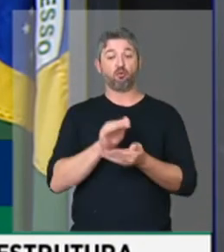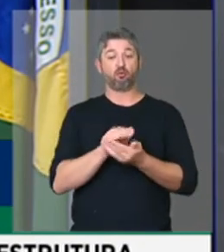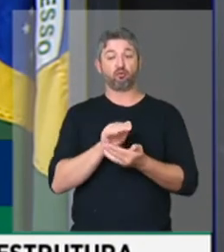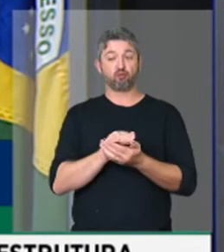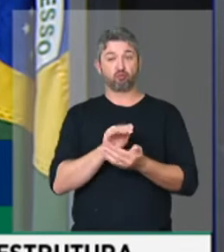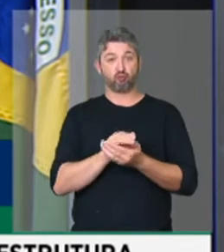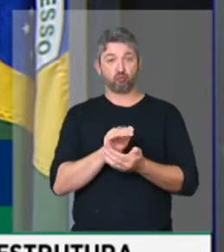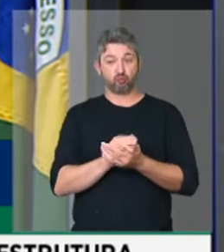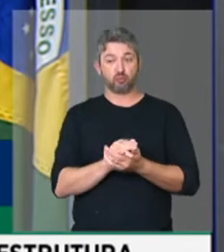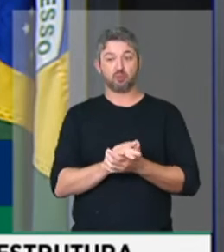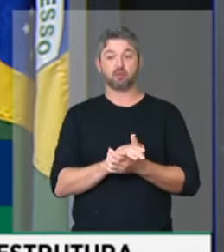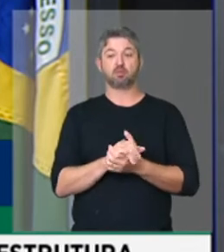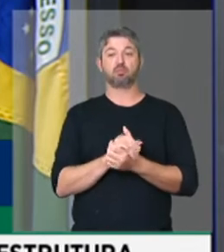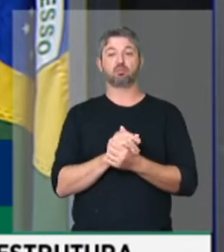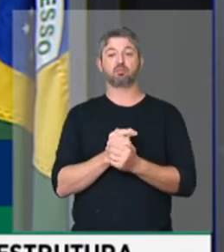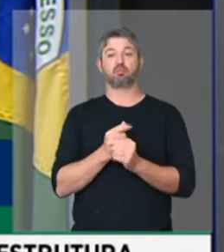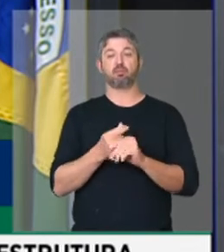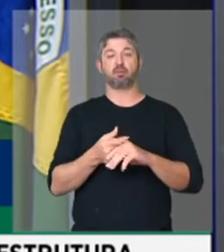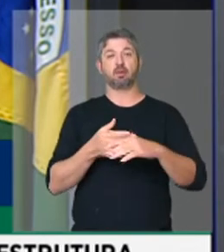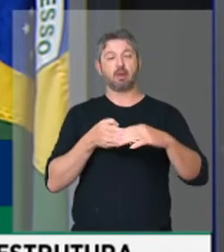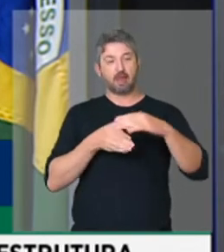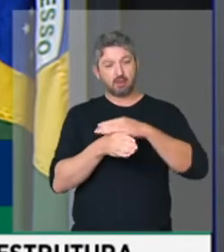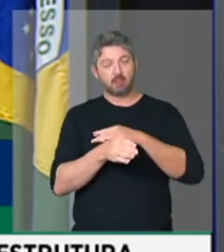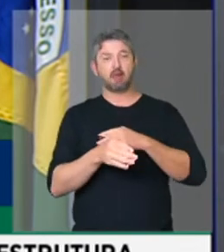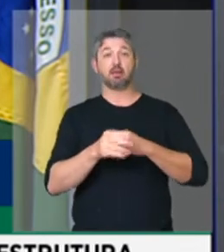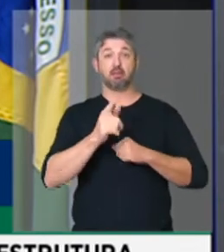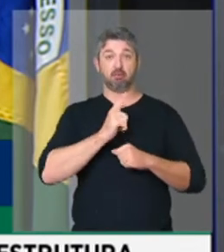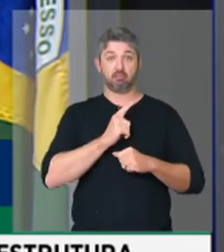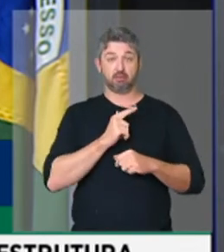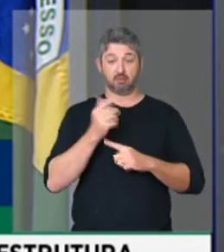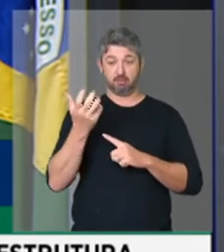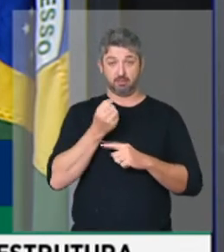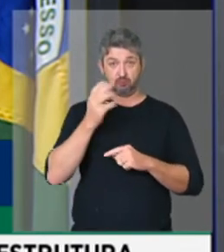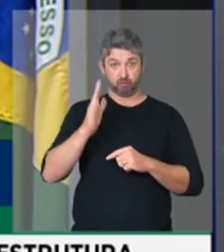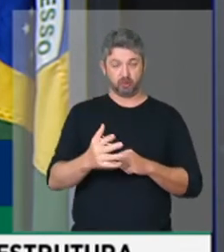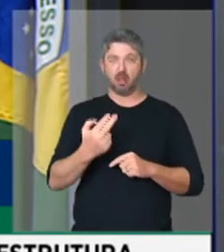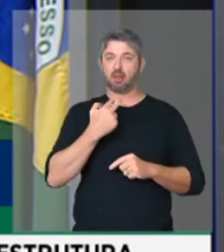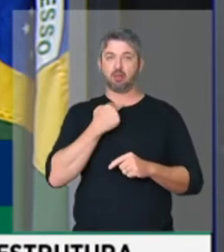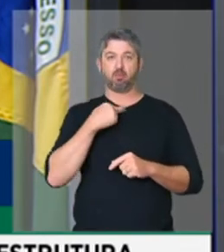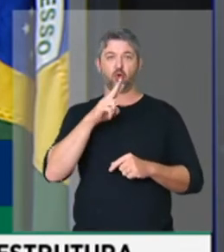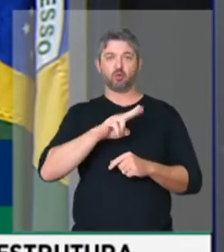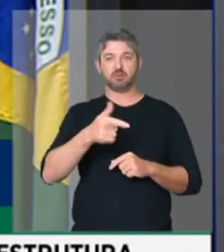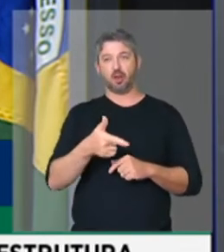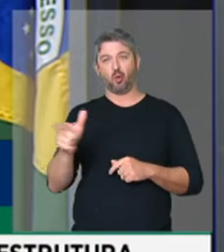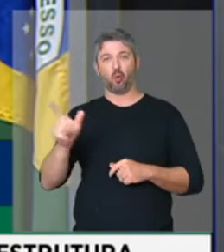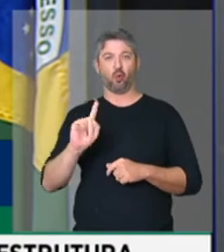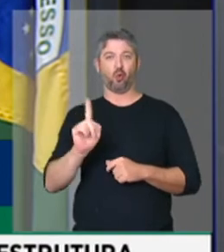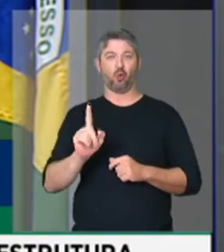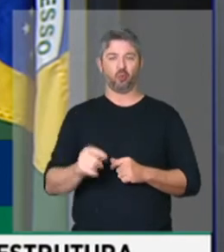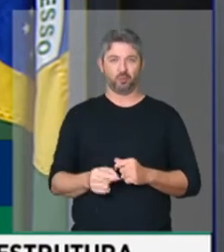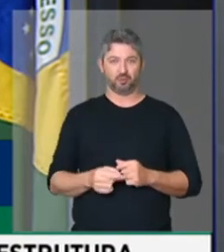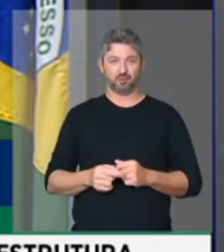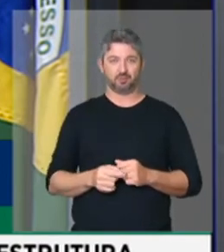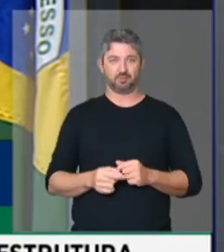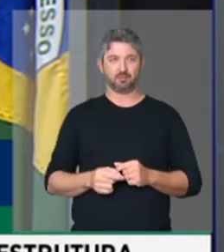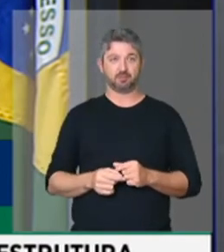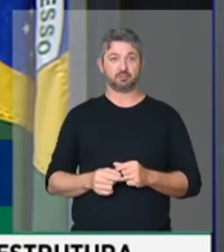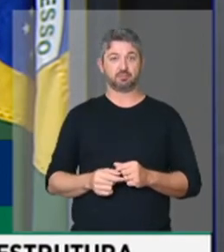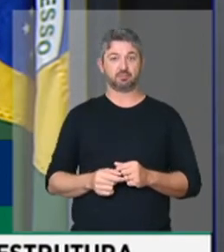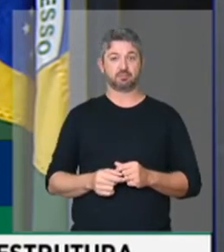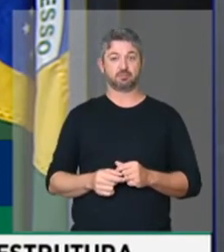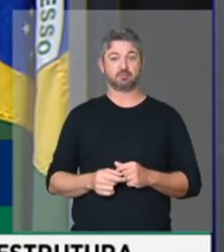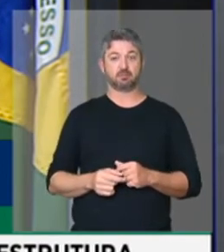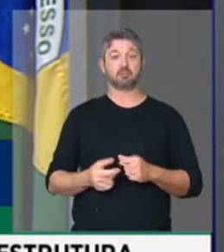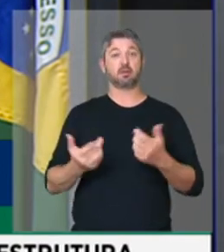estabelecendo uma porta de entrada em que, tendo já um benefício, não se possa usufruir. Então, nós fixamos um